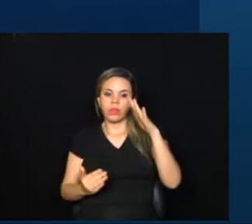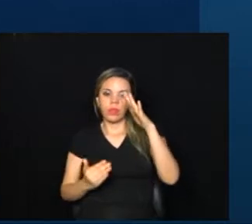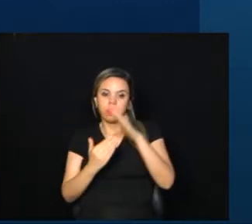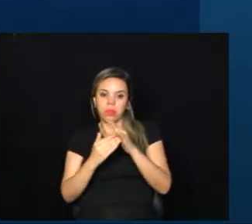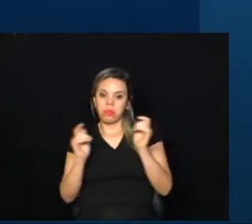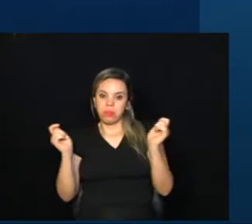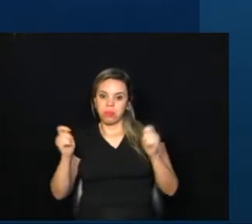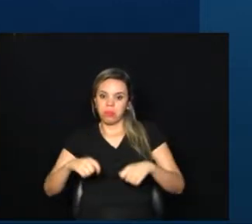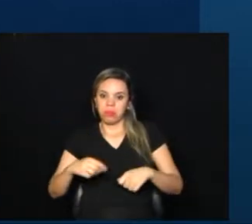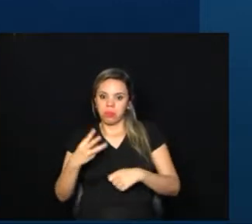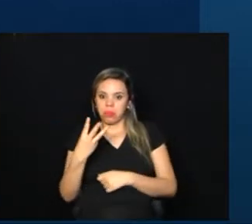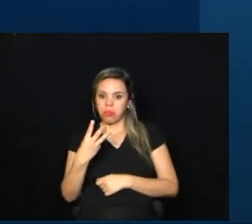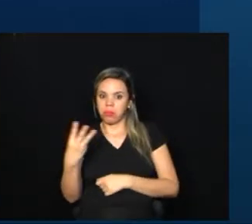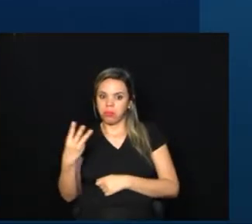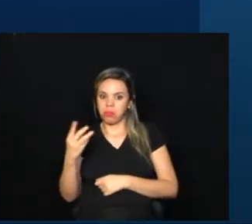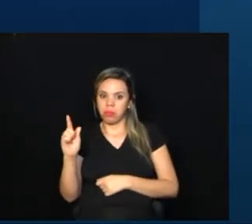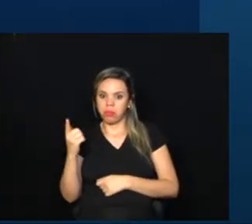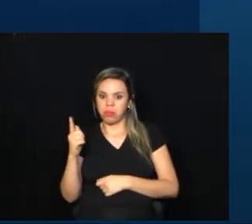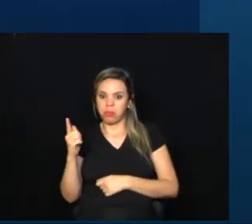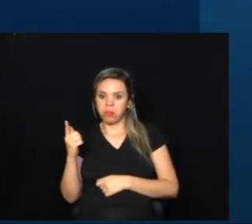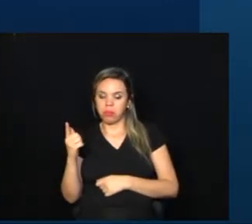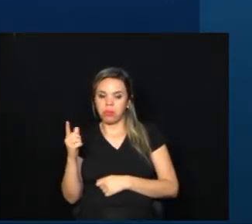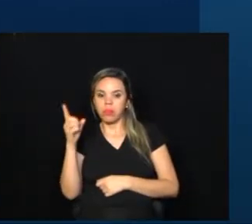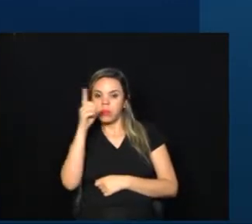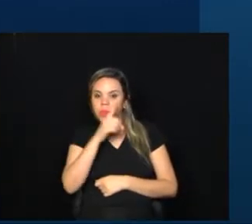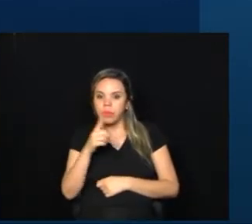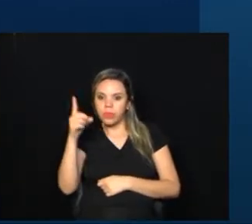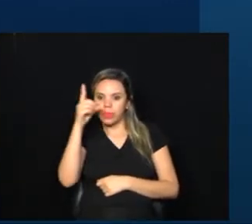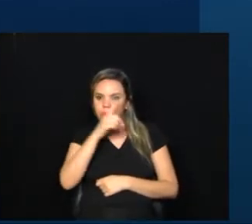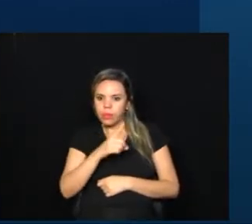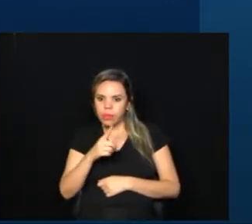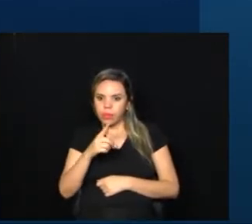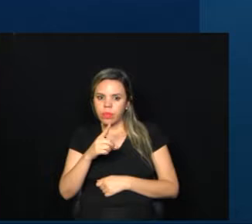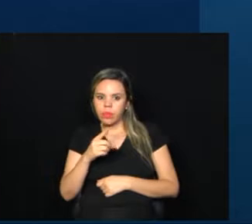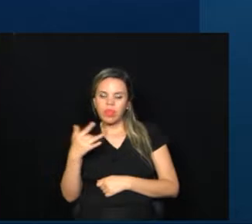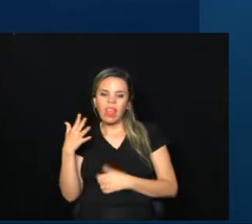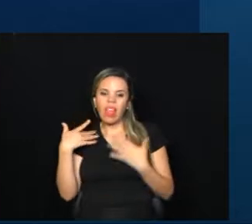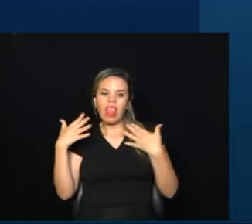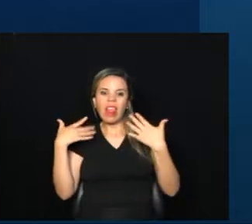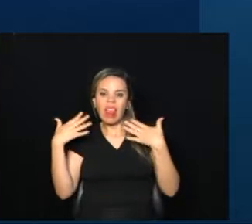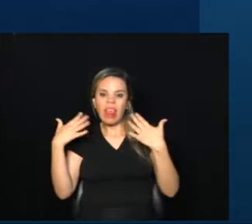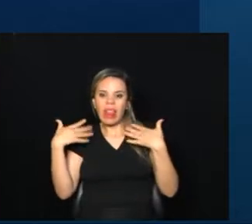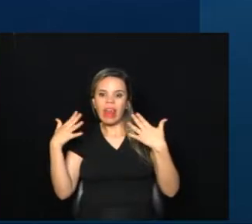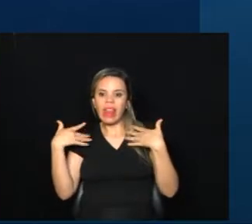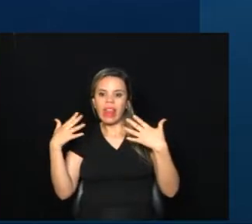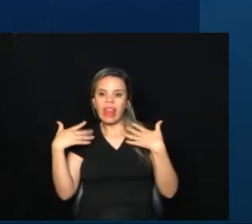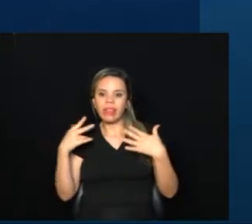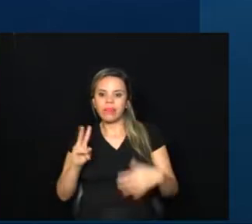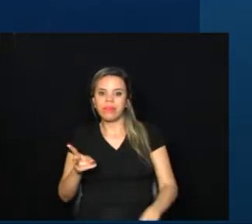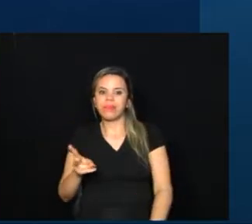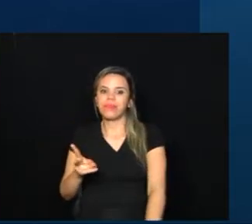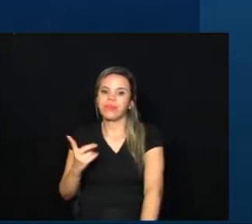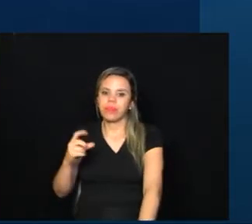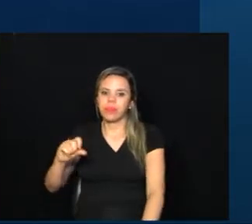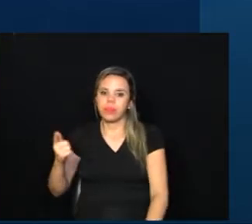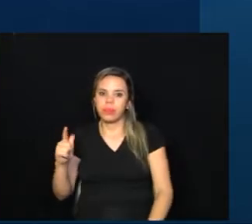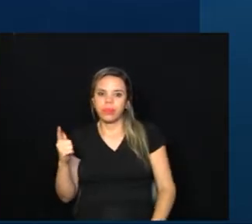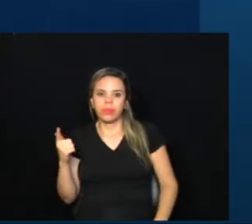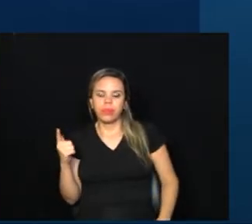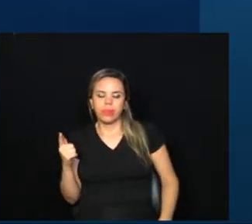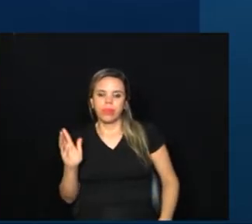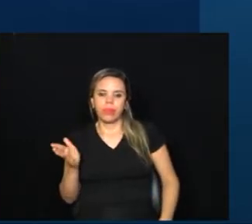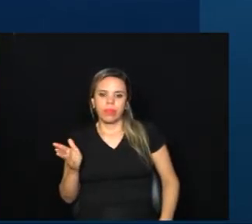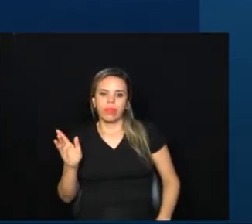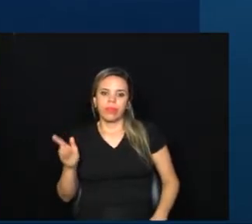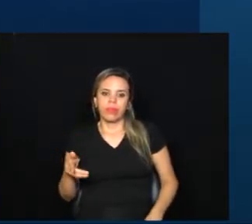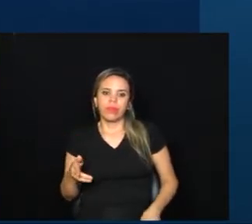hein? Pode chegar aos 33 graus. No domingo, ainda mais quente. a mínima ela permanece nos 19 graus, que já